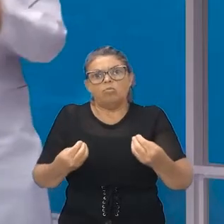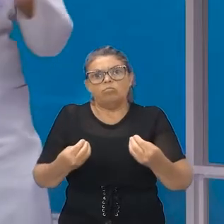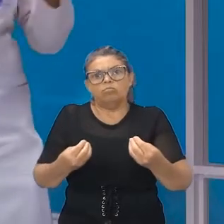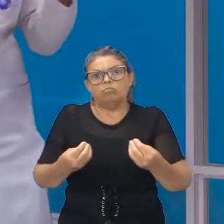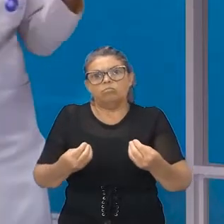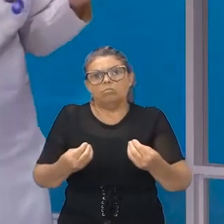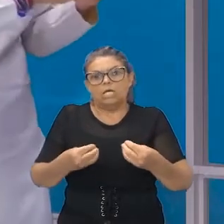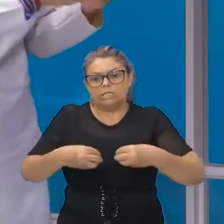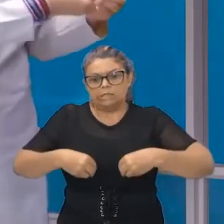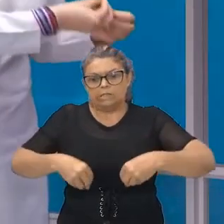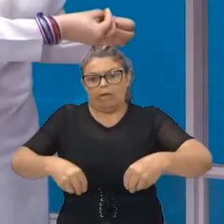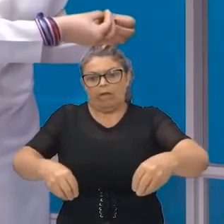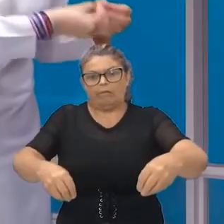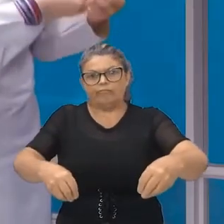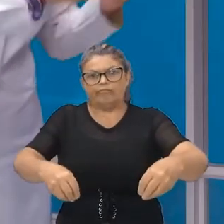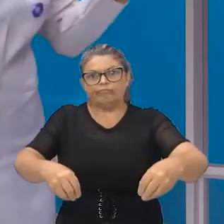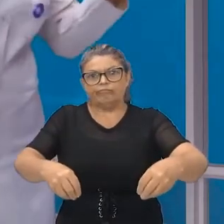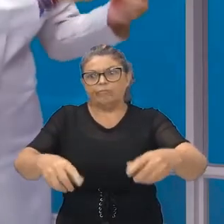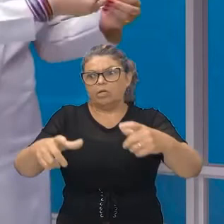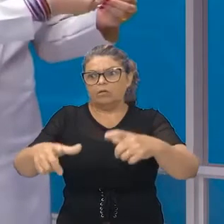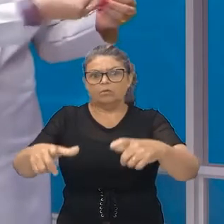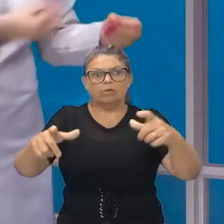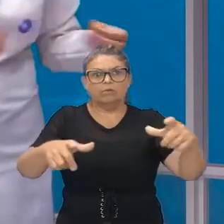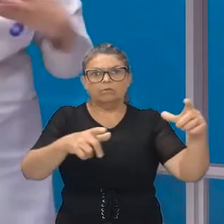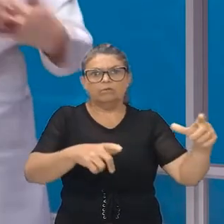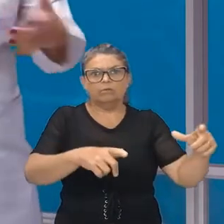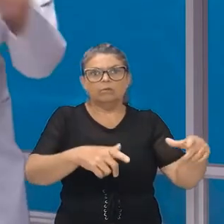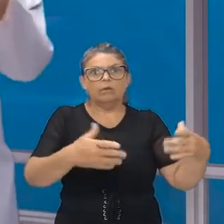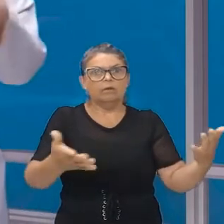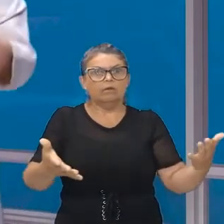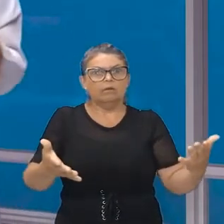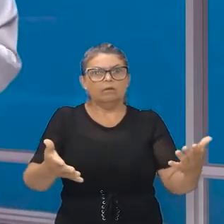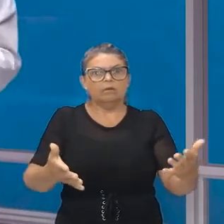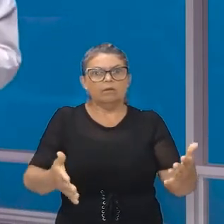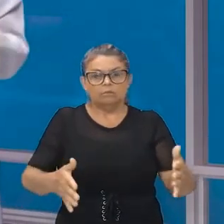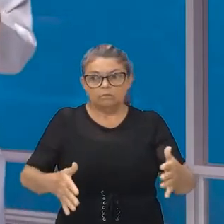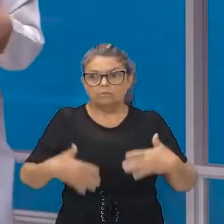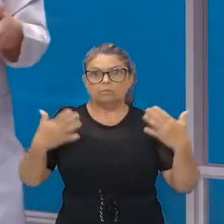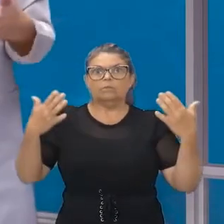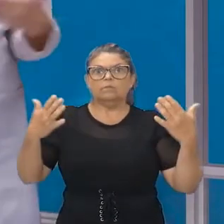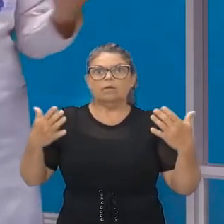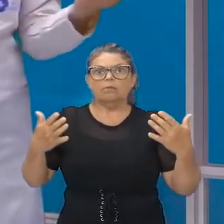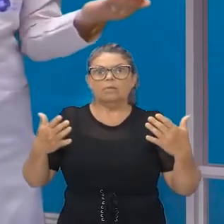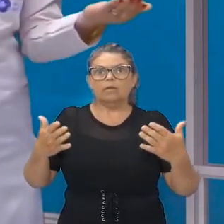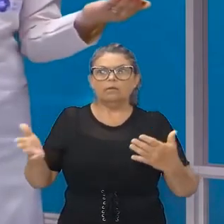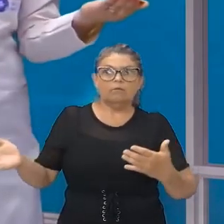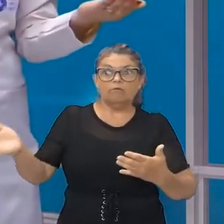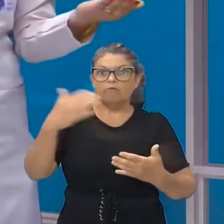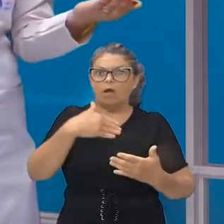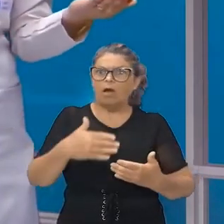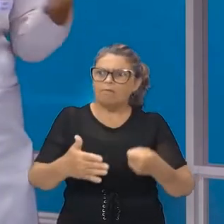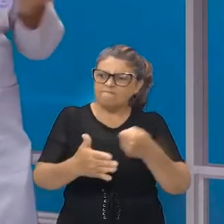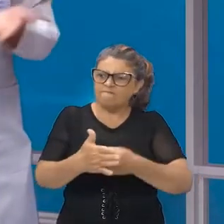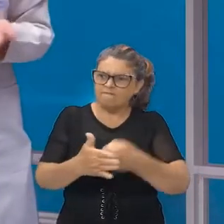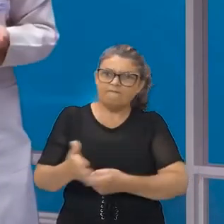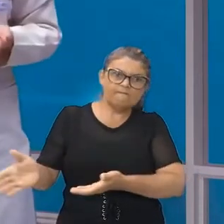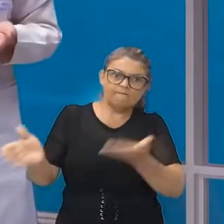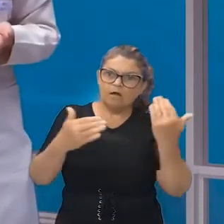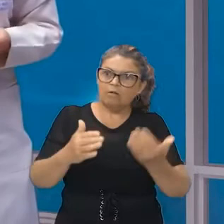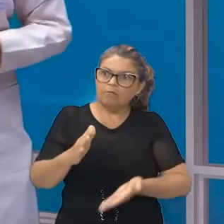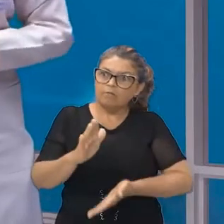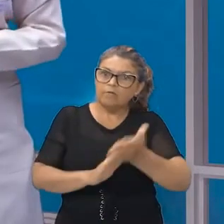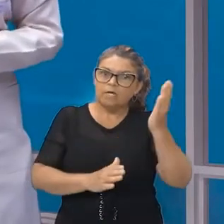na terra, e de repente sair, se lançar ao alto mar sem saber se vai ter terra em outro lugar, é complicado.